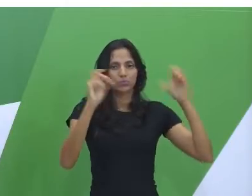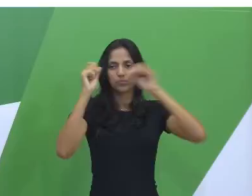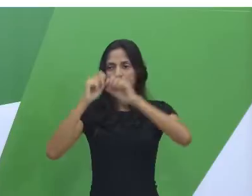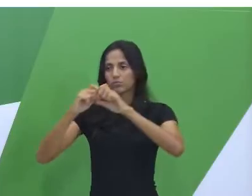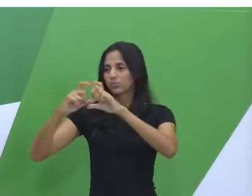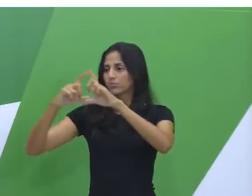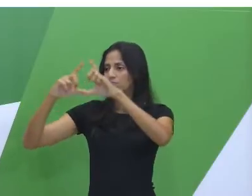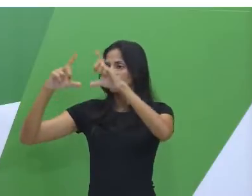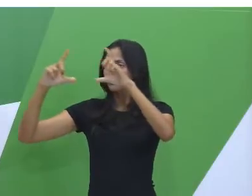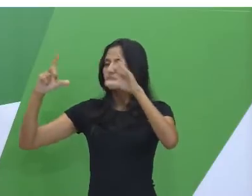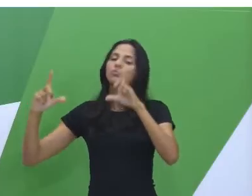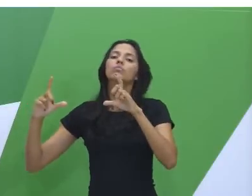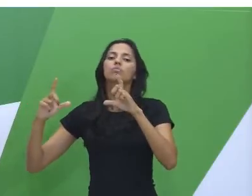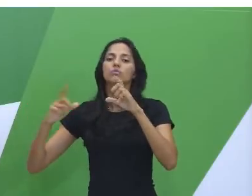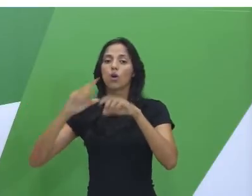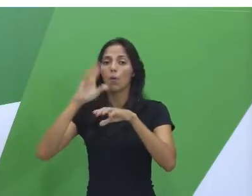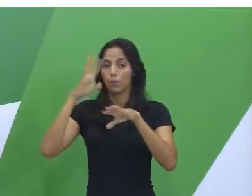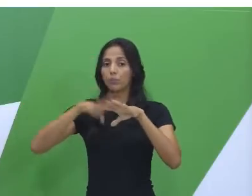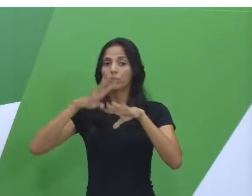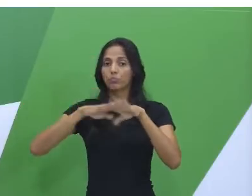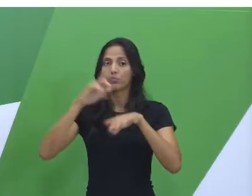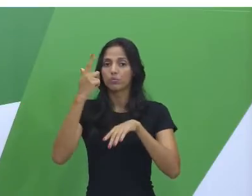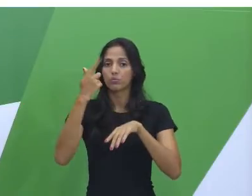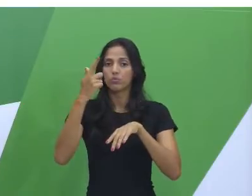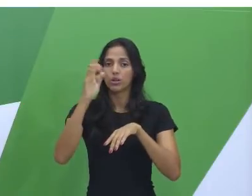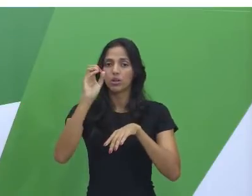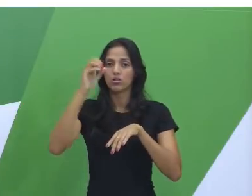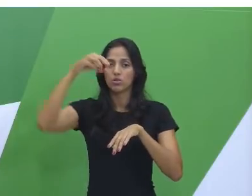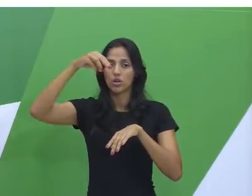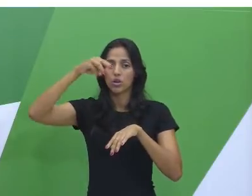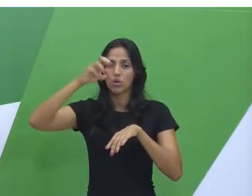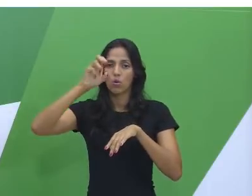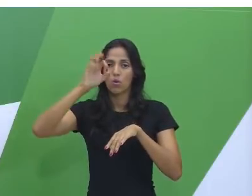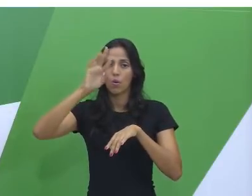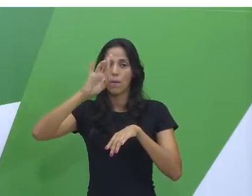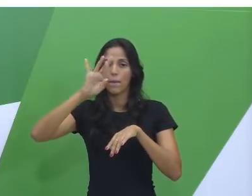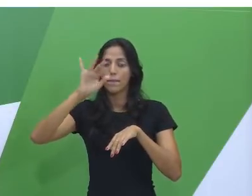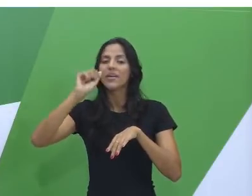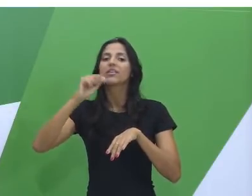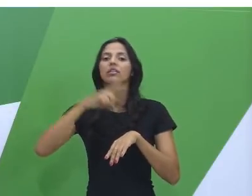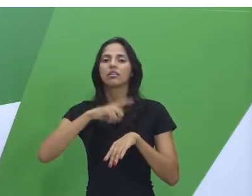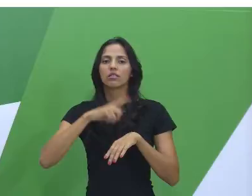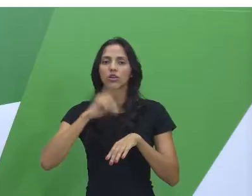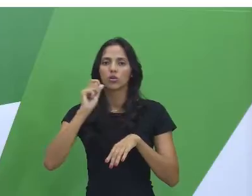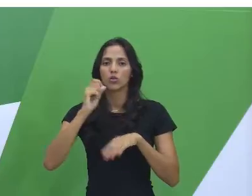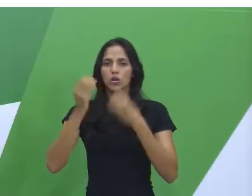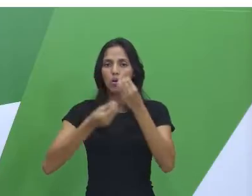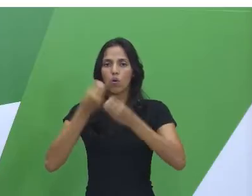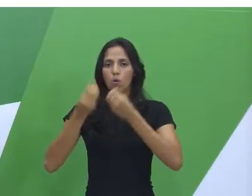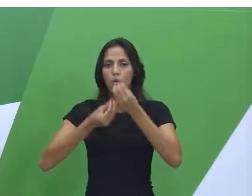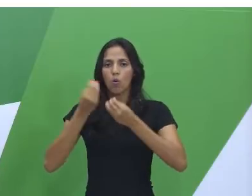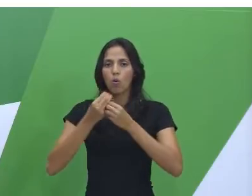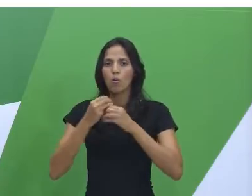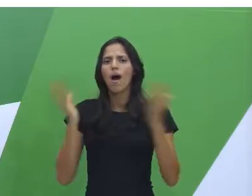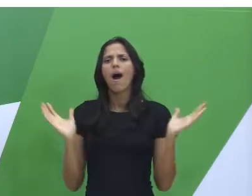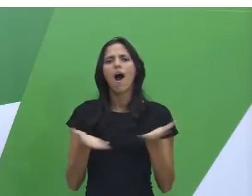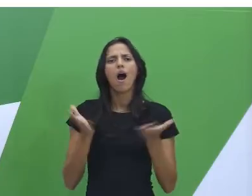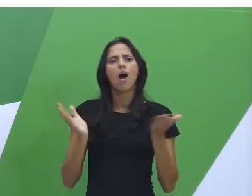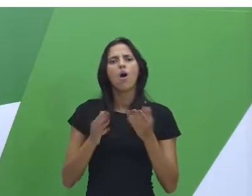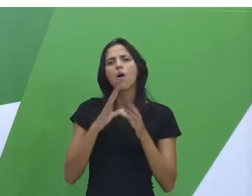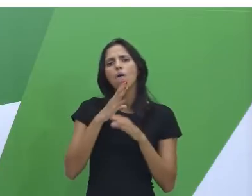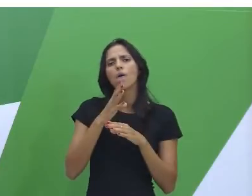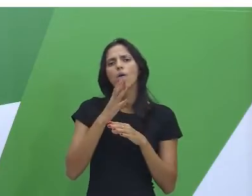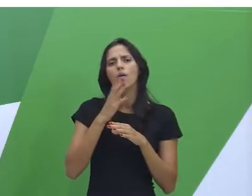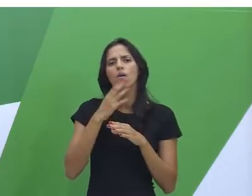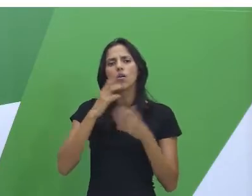abertura da geometria, abertura entre 2 segmentos de reta, nós temos o ângulo. Então agora vamos conhecer